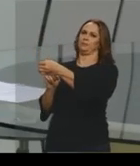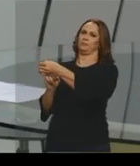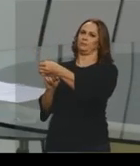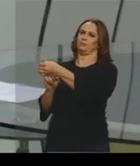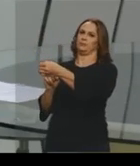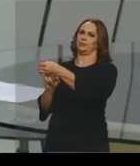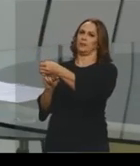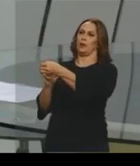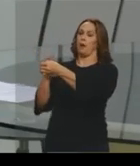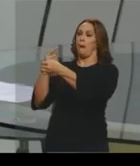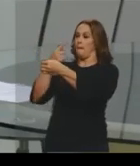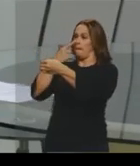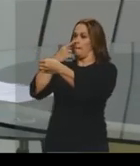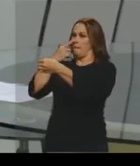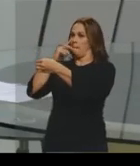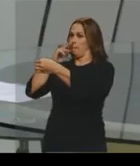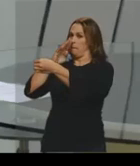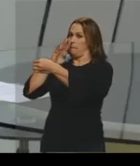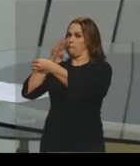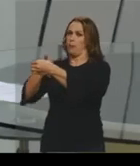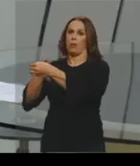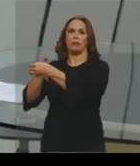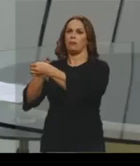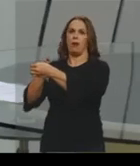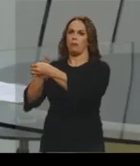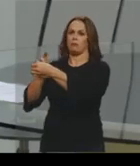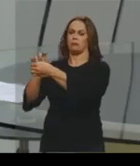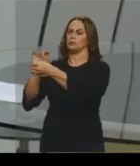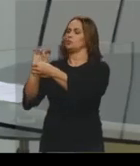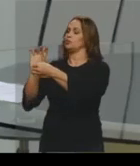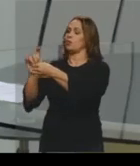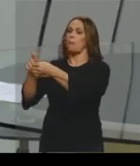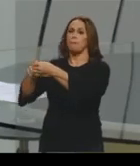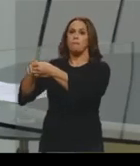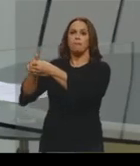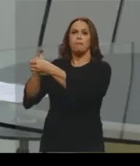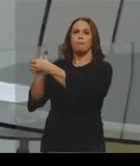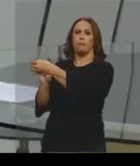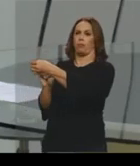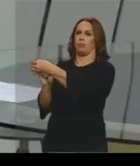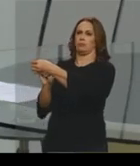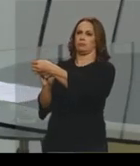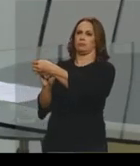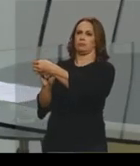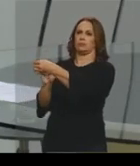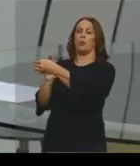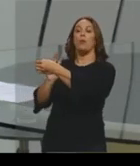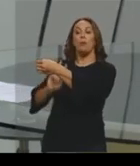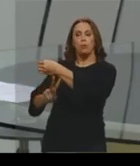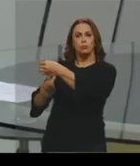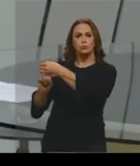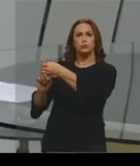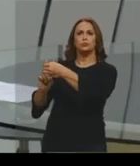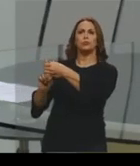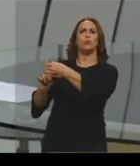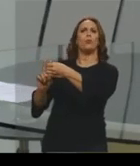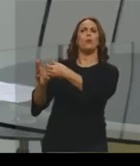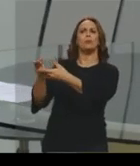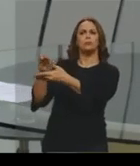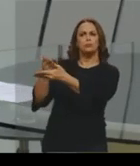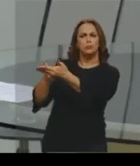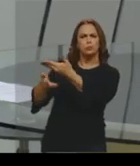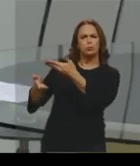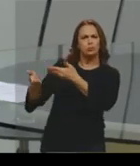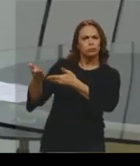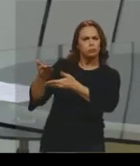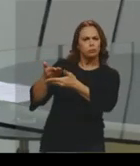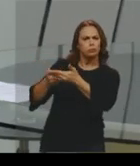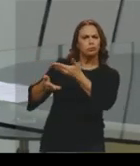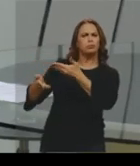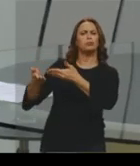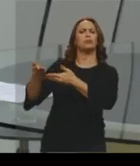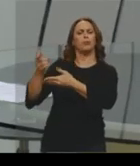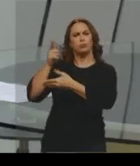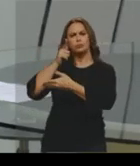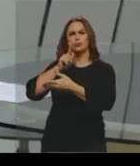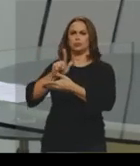de um bloco, mas ela continua tendo relações diplomáticas, econômicas com esse bloco.